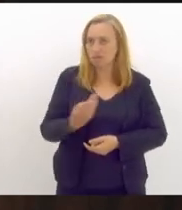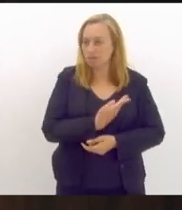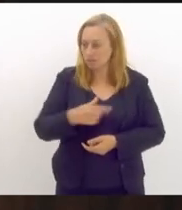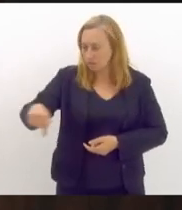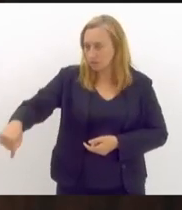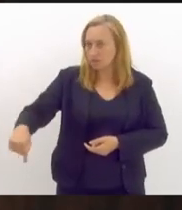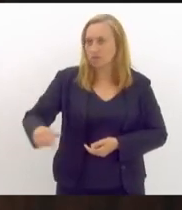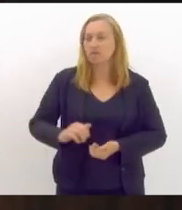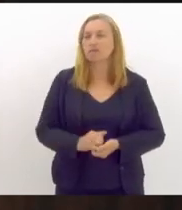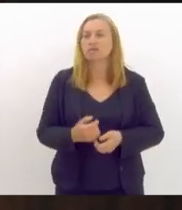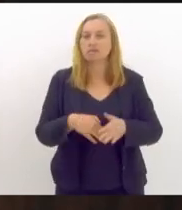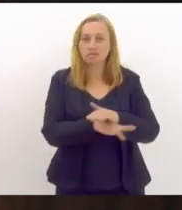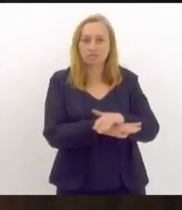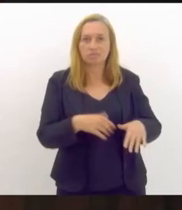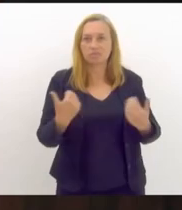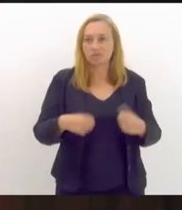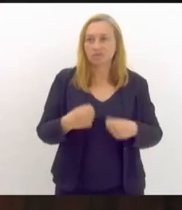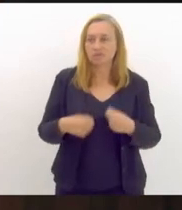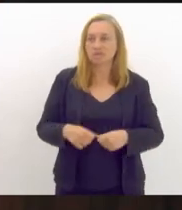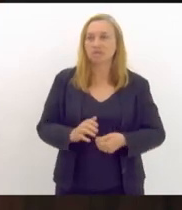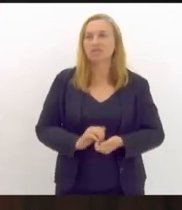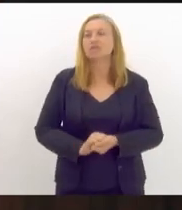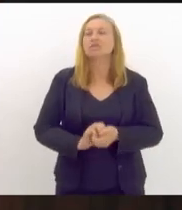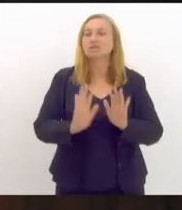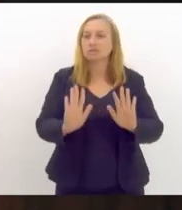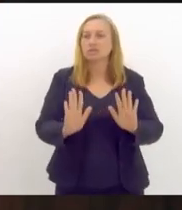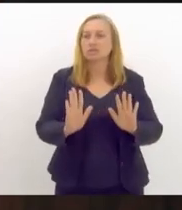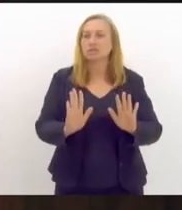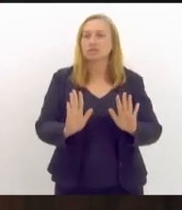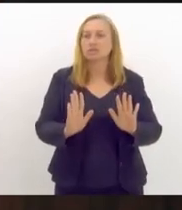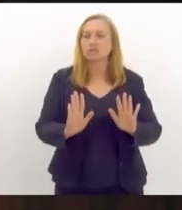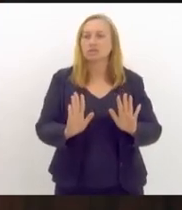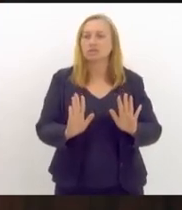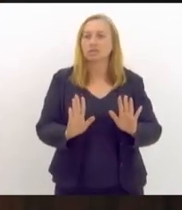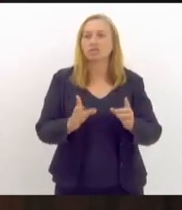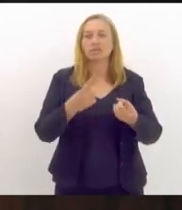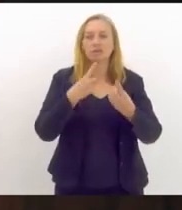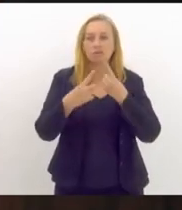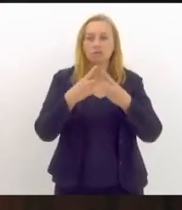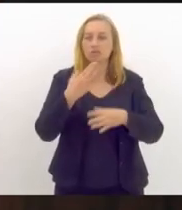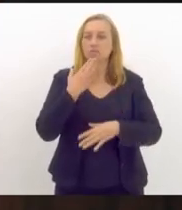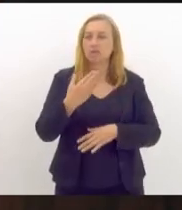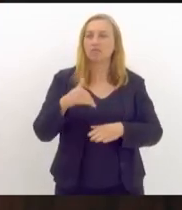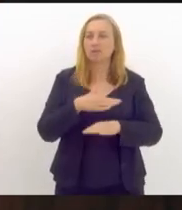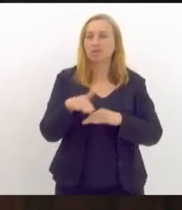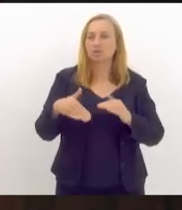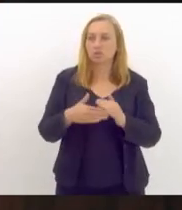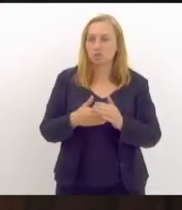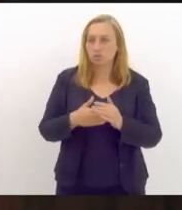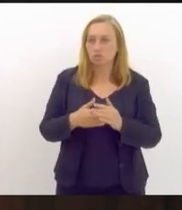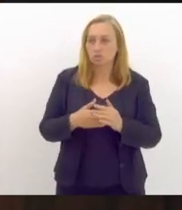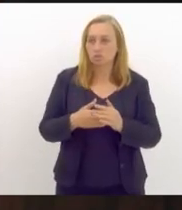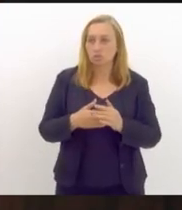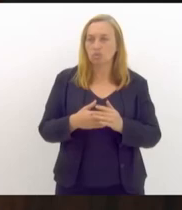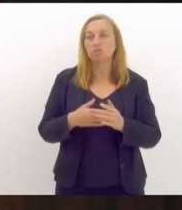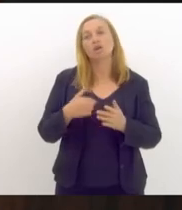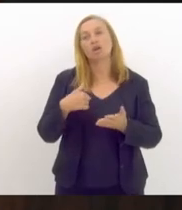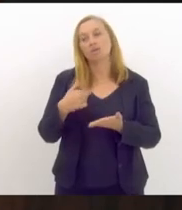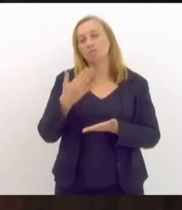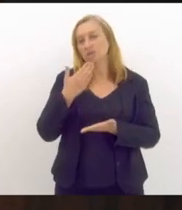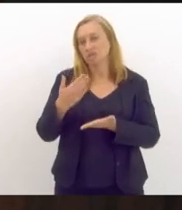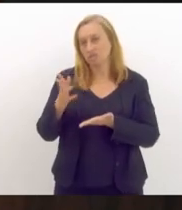e e a discussões eu eu pedi para todos se inscreverem Inclusive estou aqui com o